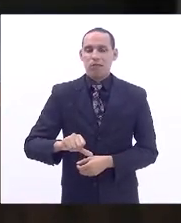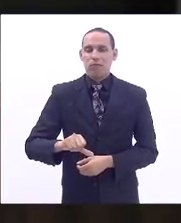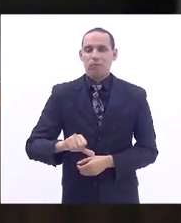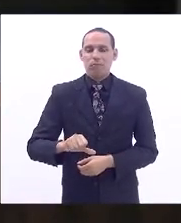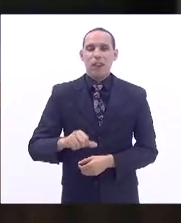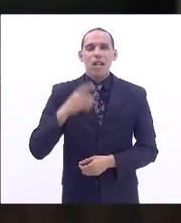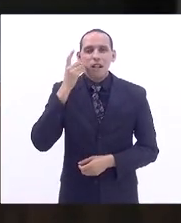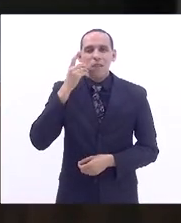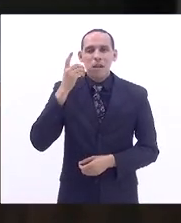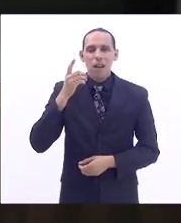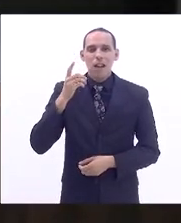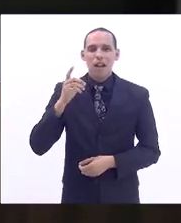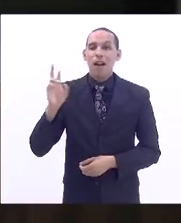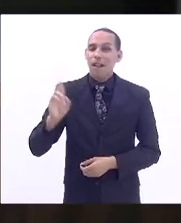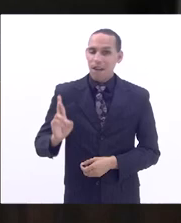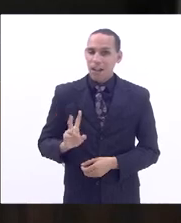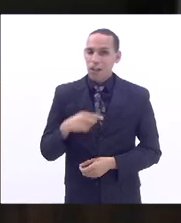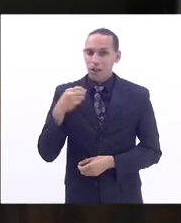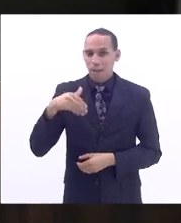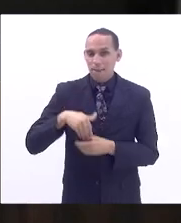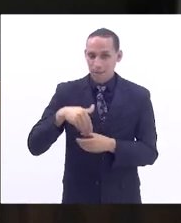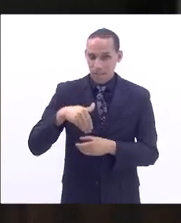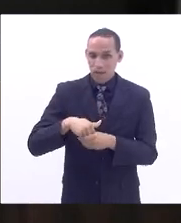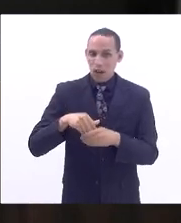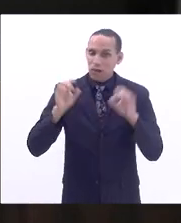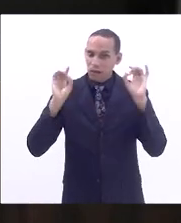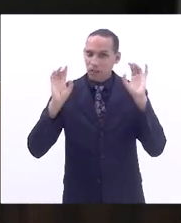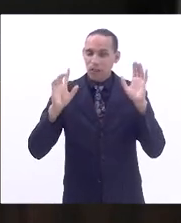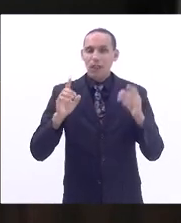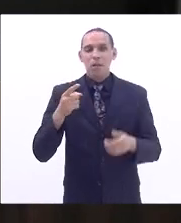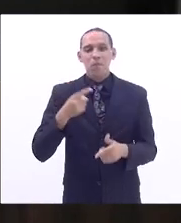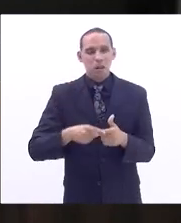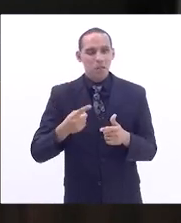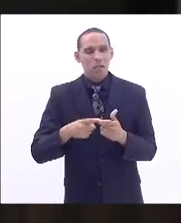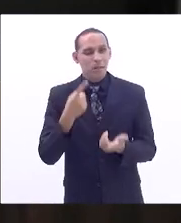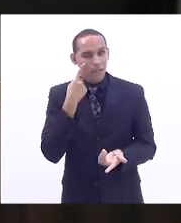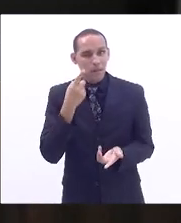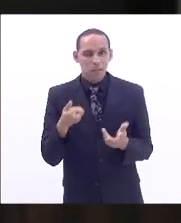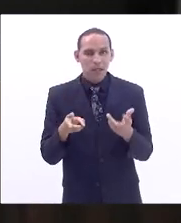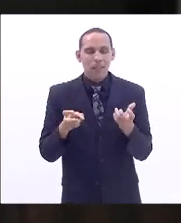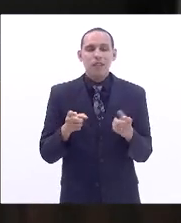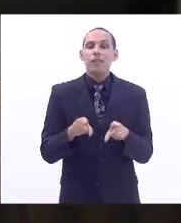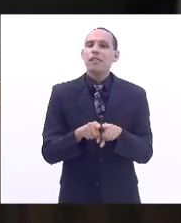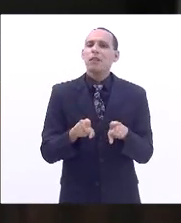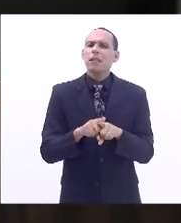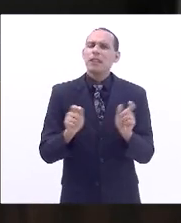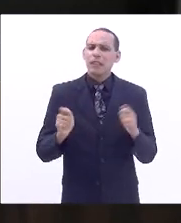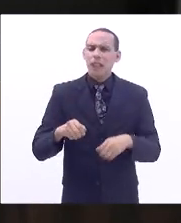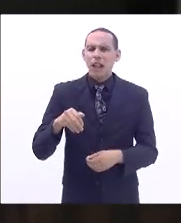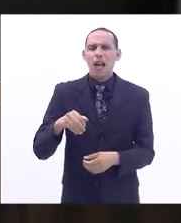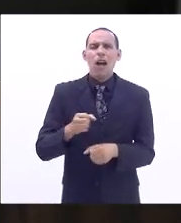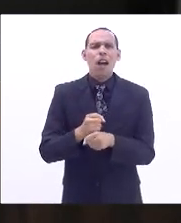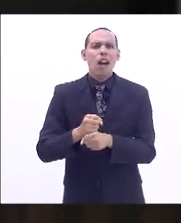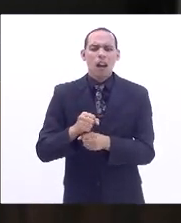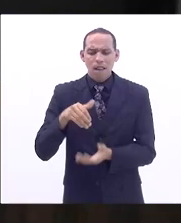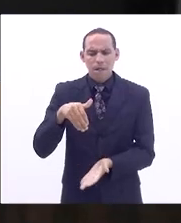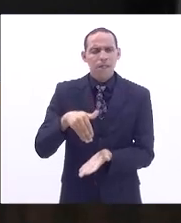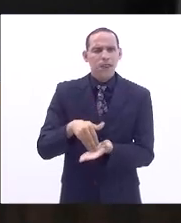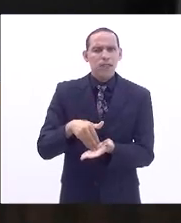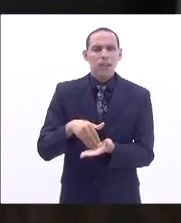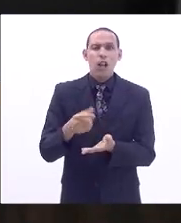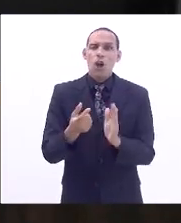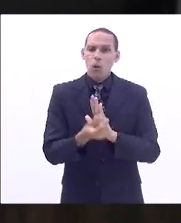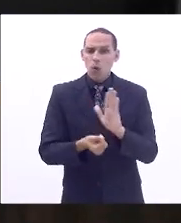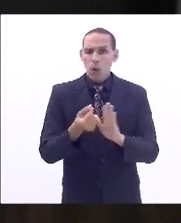deputado a Renata a gente vai votar os destaques eu vejo problema e vejo a oportunidade de ao final do ano quando chegar aqui